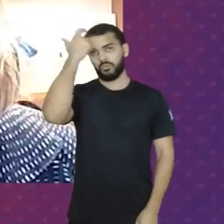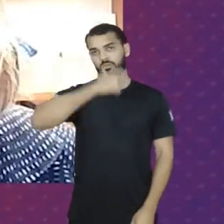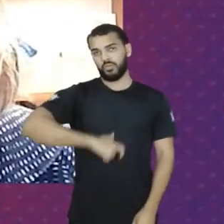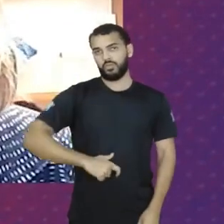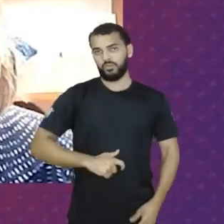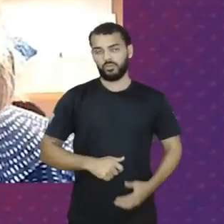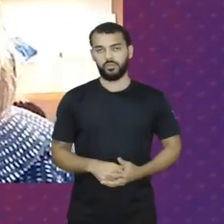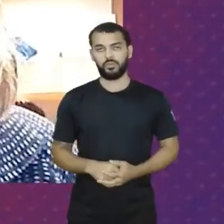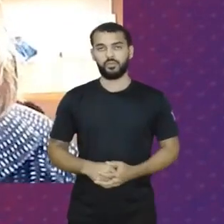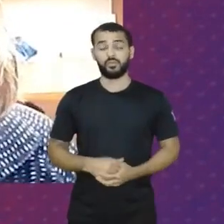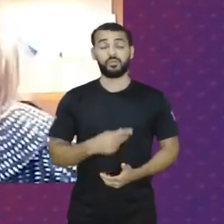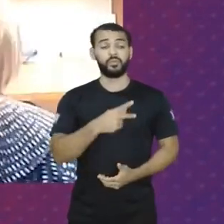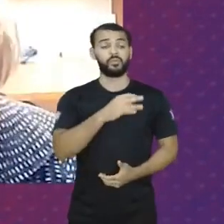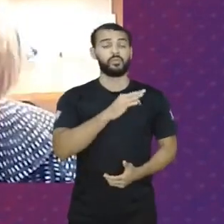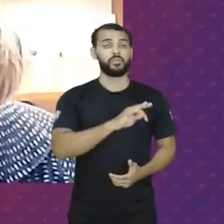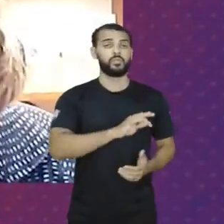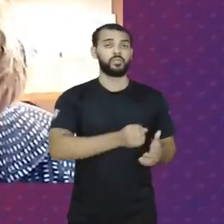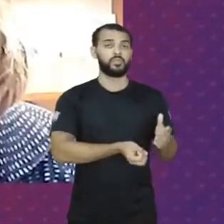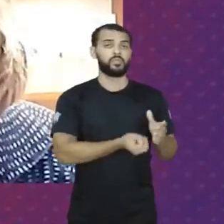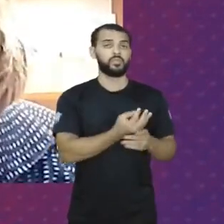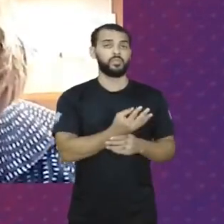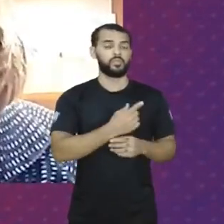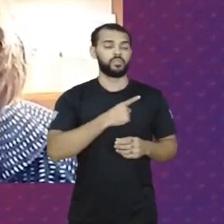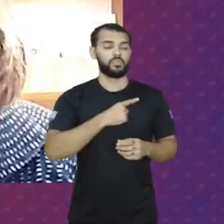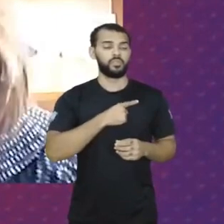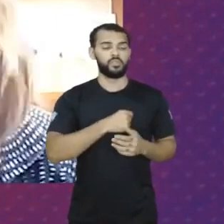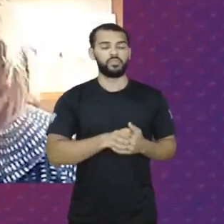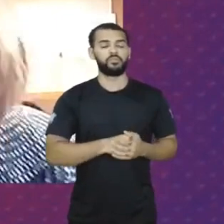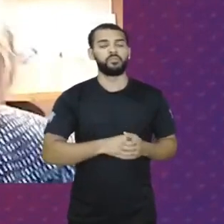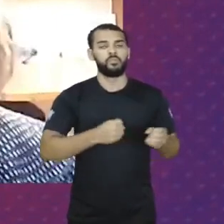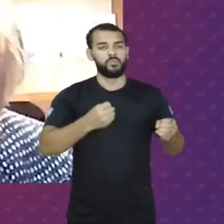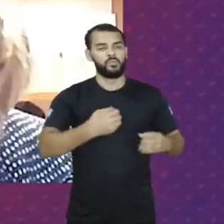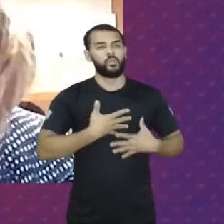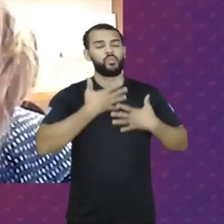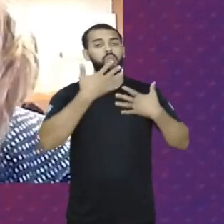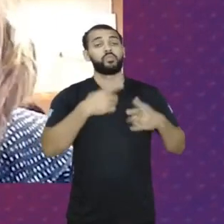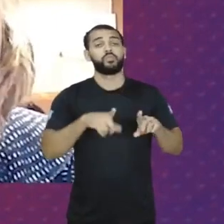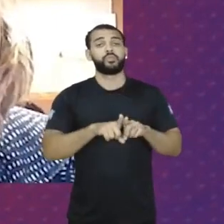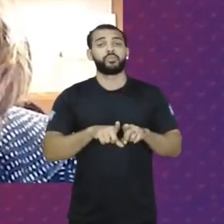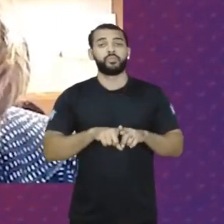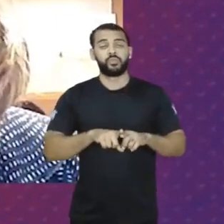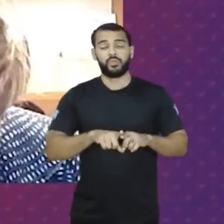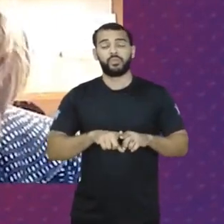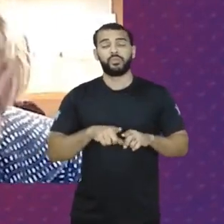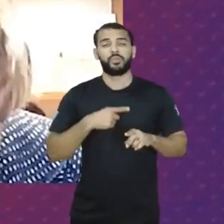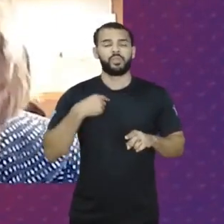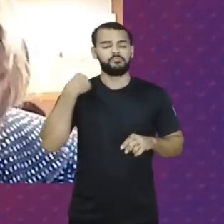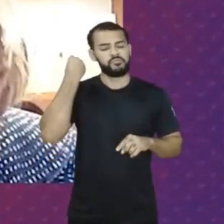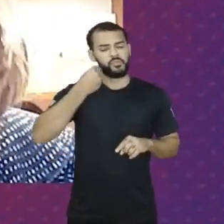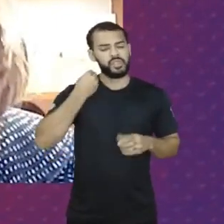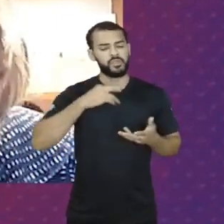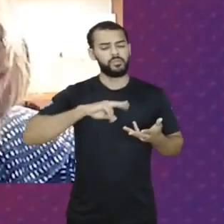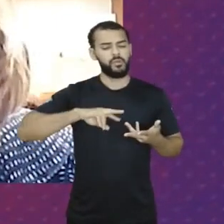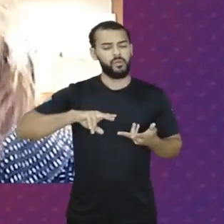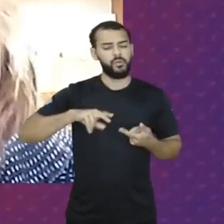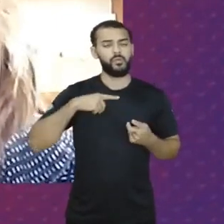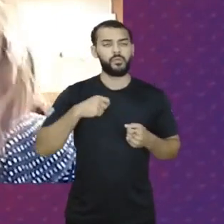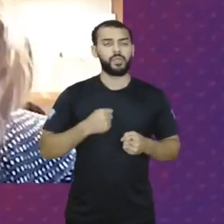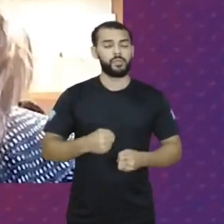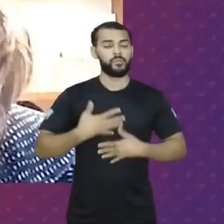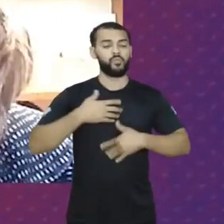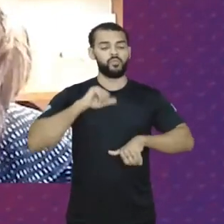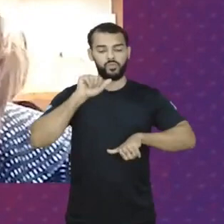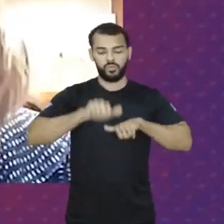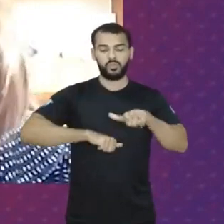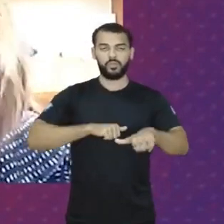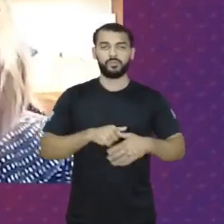nasce, e ele nasce com a matriz própria, que é uma síntese de tantas experiências transformadoras. O PT